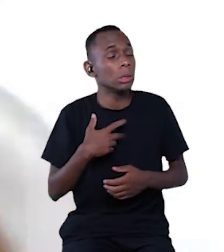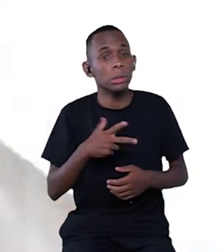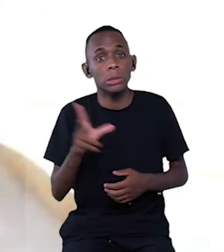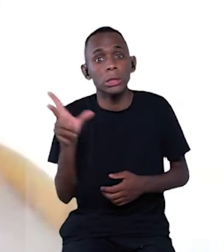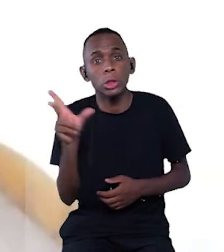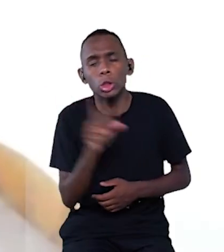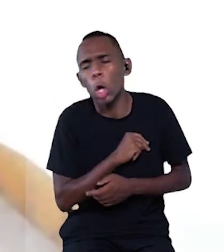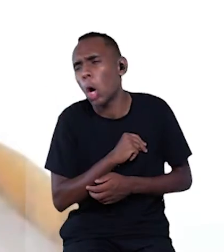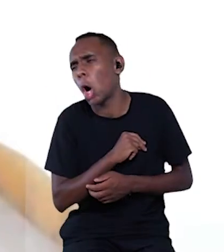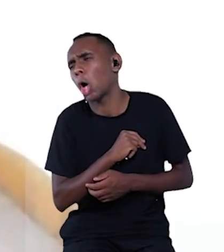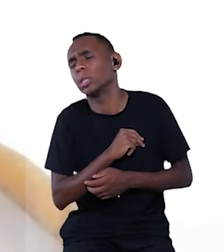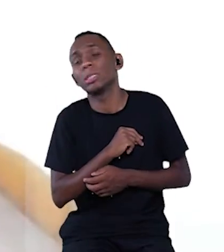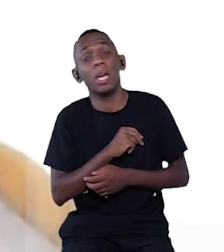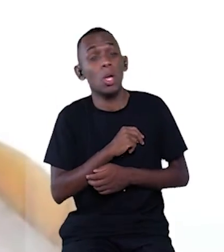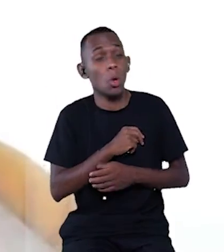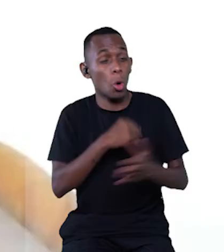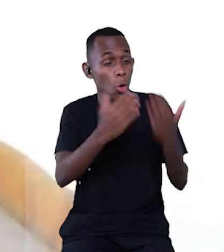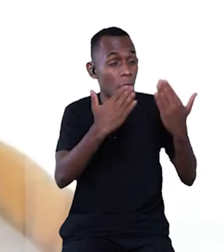com o motorista,